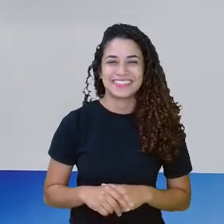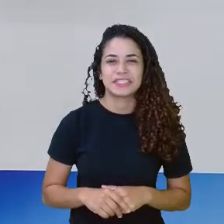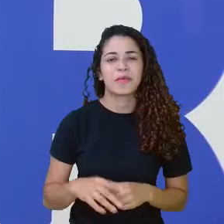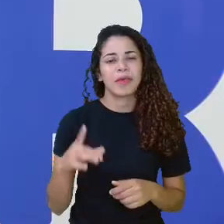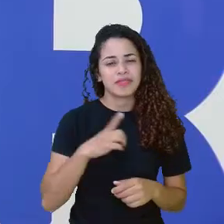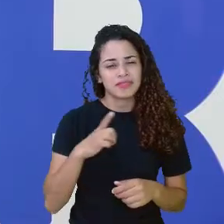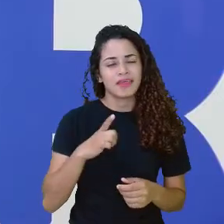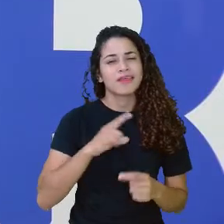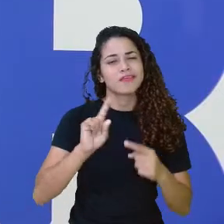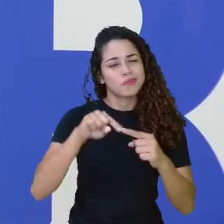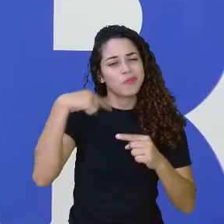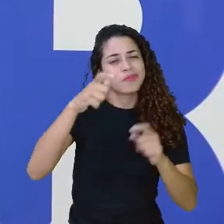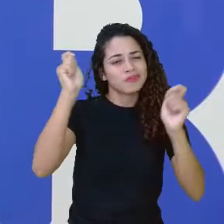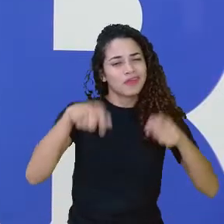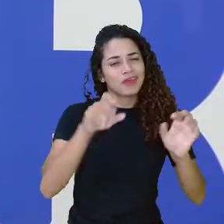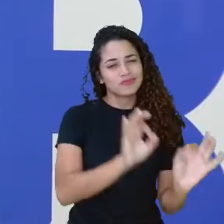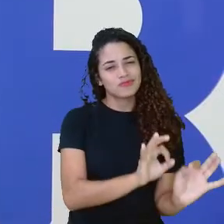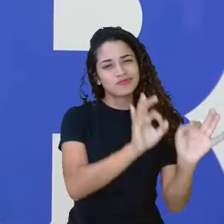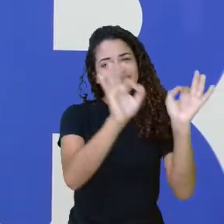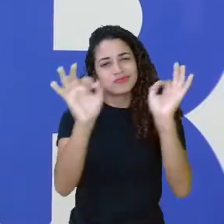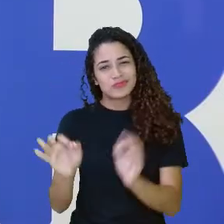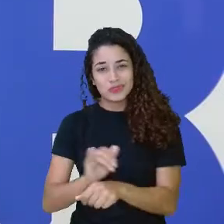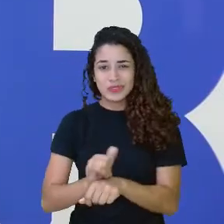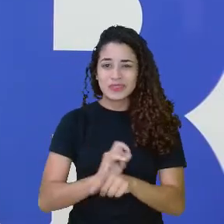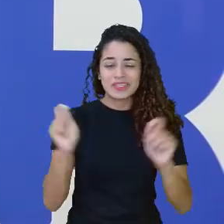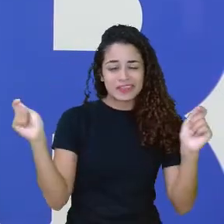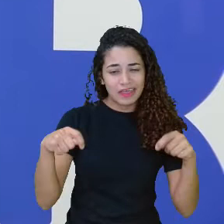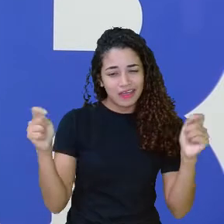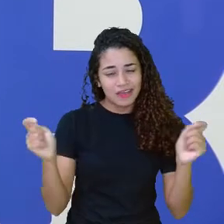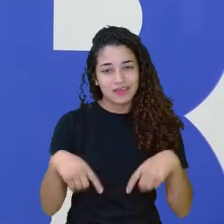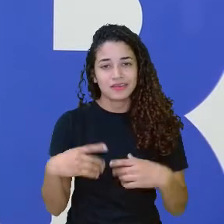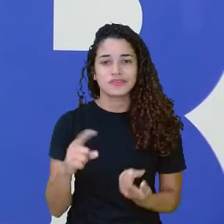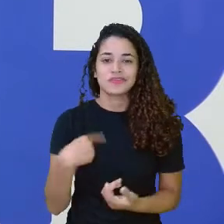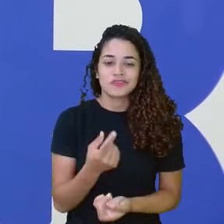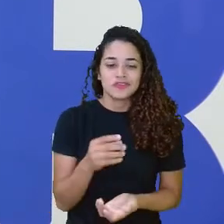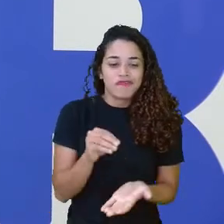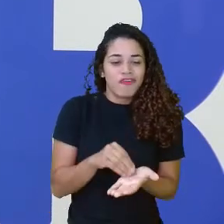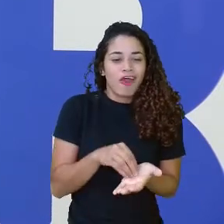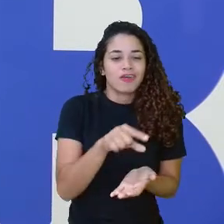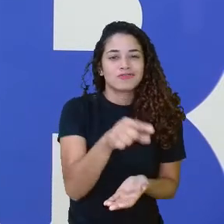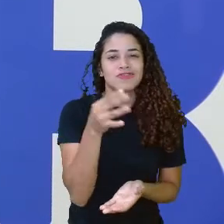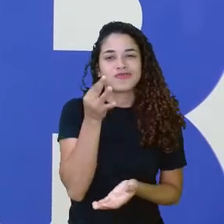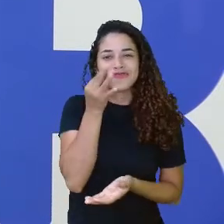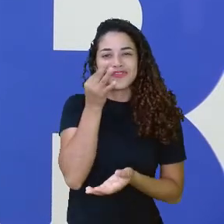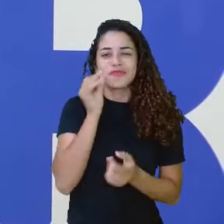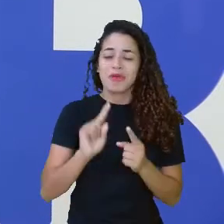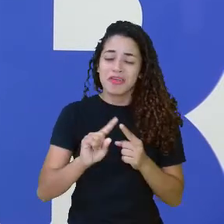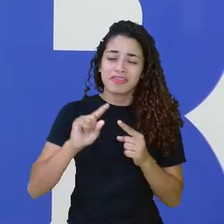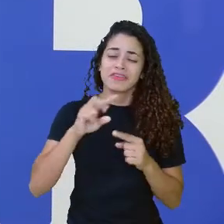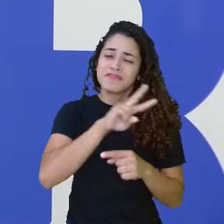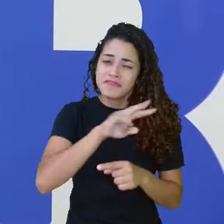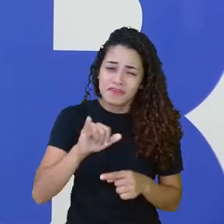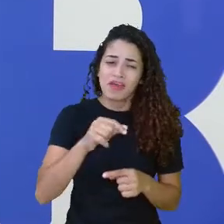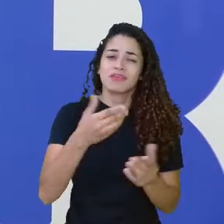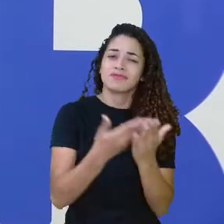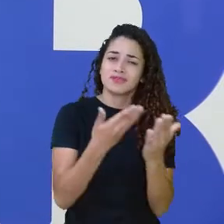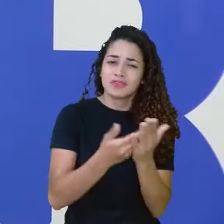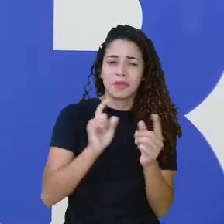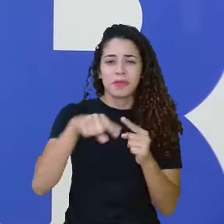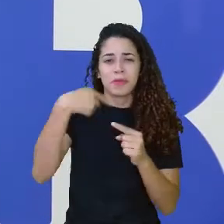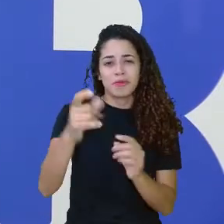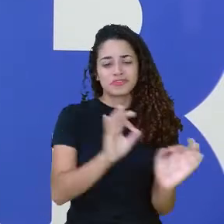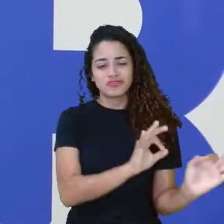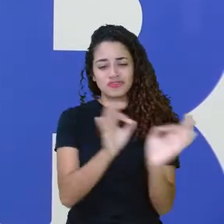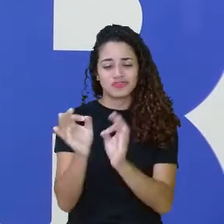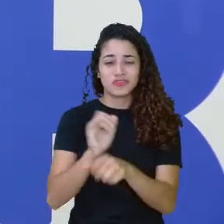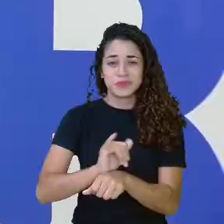a reprise, a gente vai sentir sua falta também no ao vivo, mas você vai para a aula e depois nos acompanha lá na